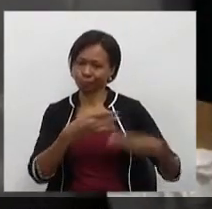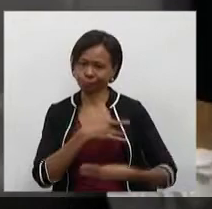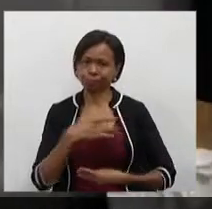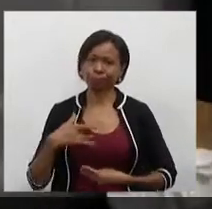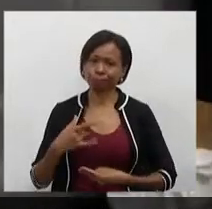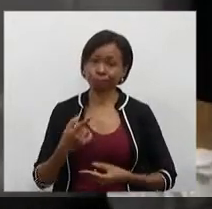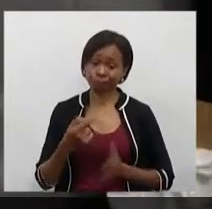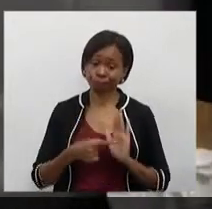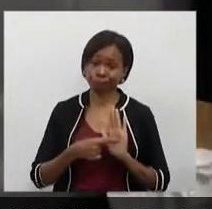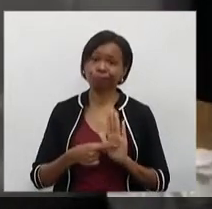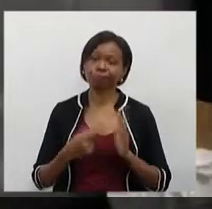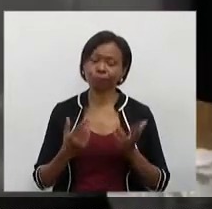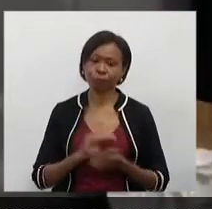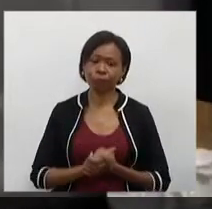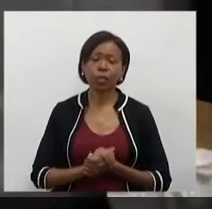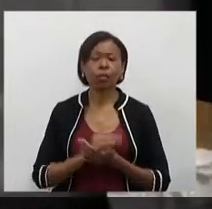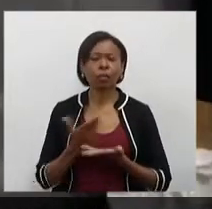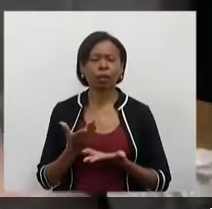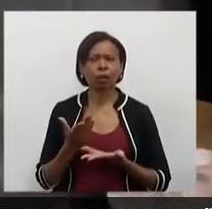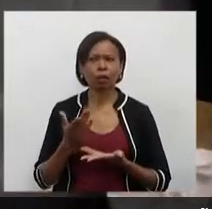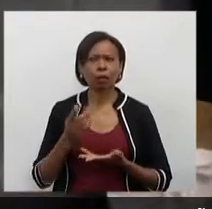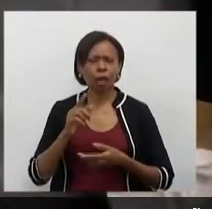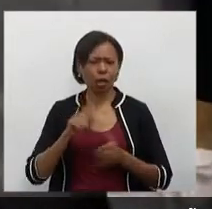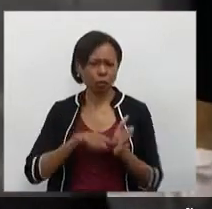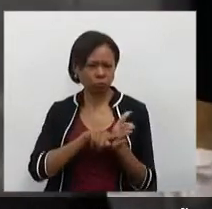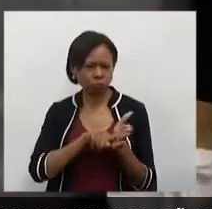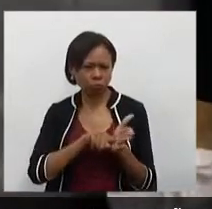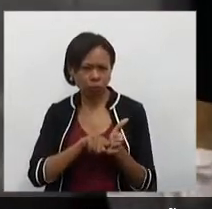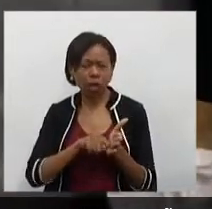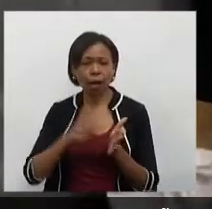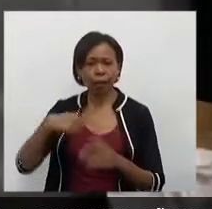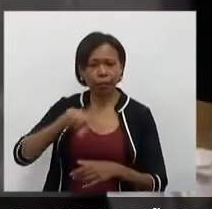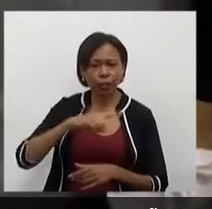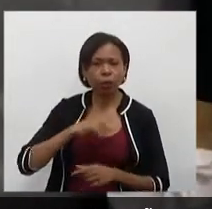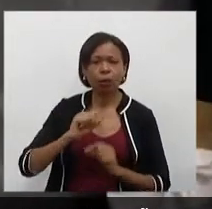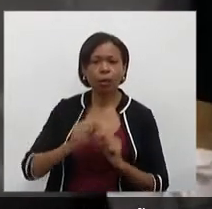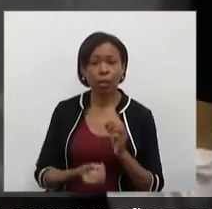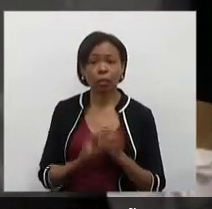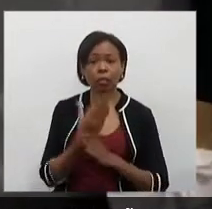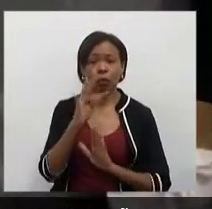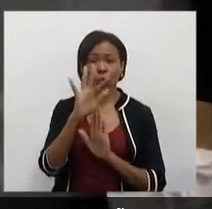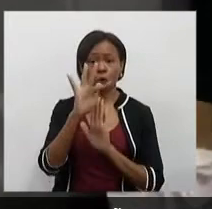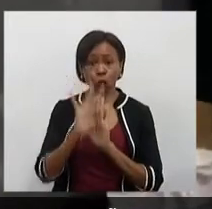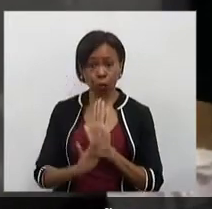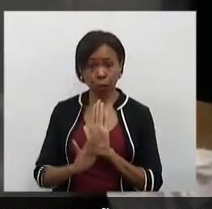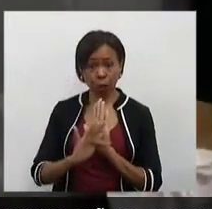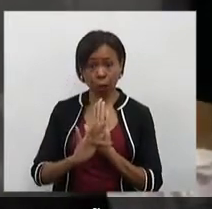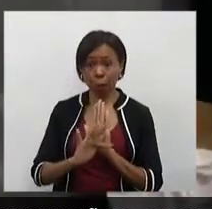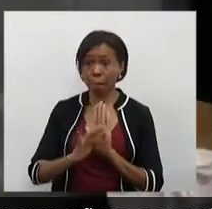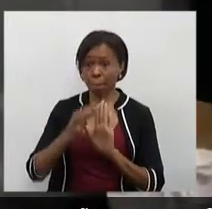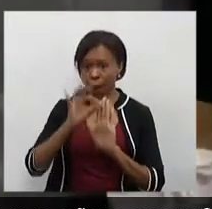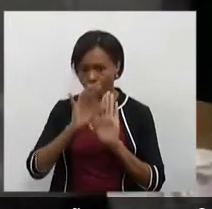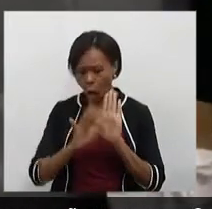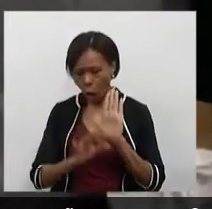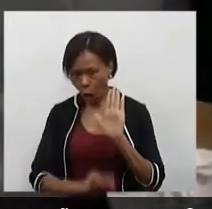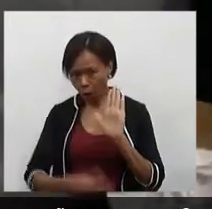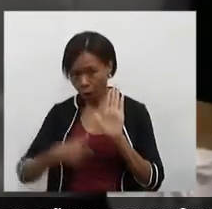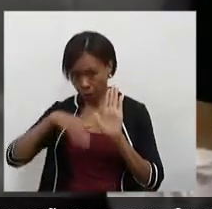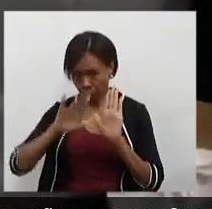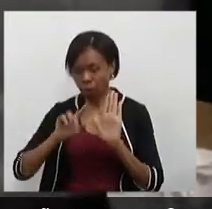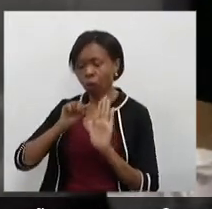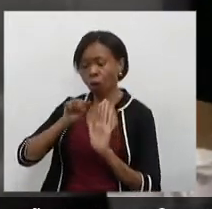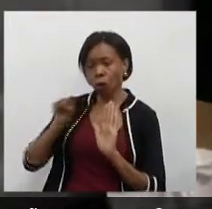dessa verificação, né, a gente enviou um formulário ainda maior para que os municípios, né, preencham com o quantitativo,